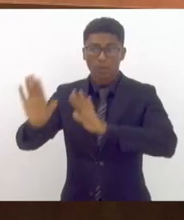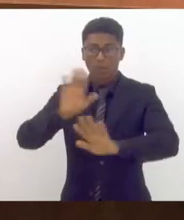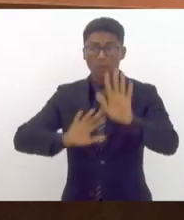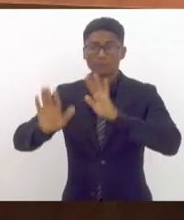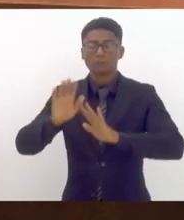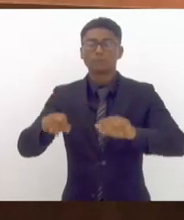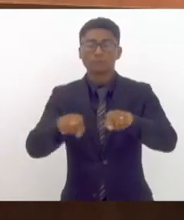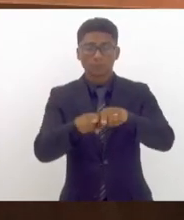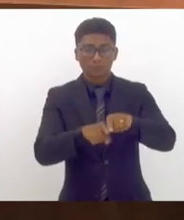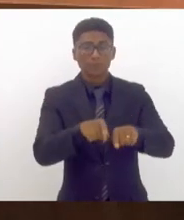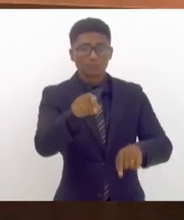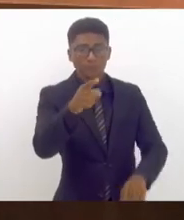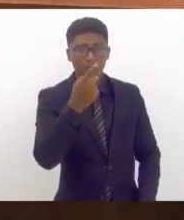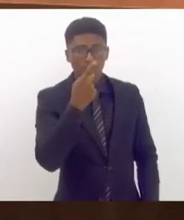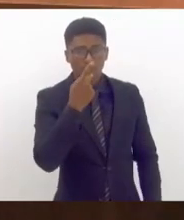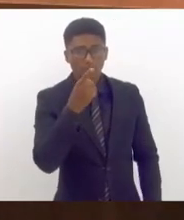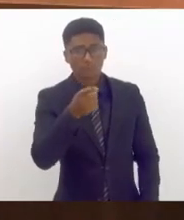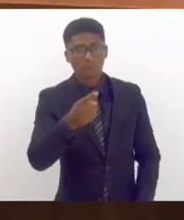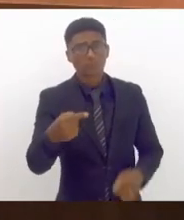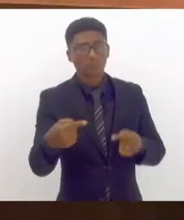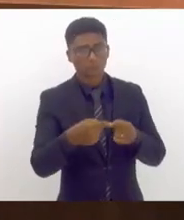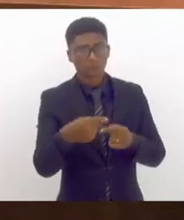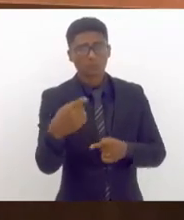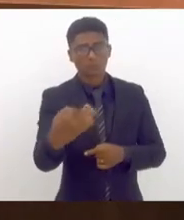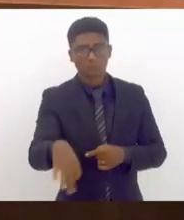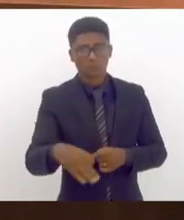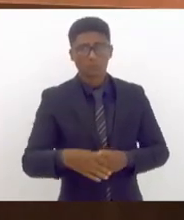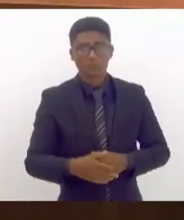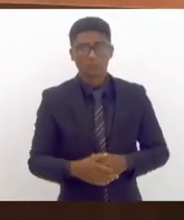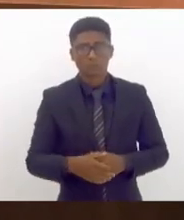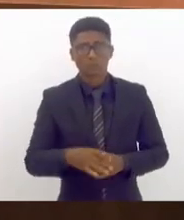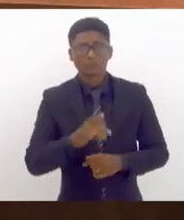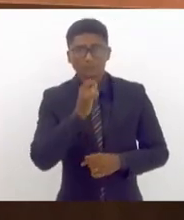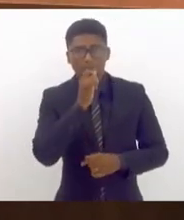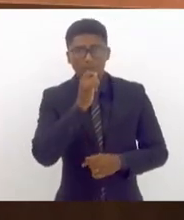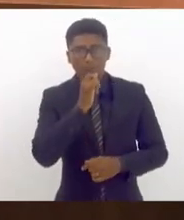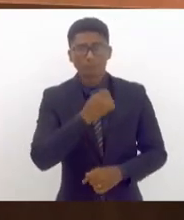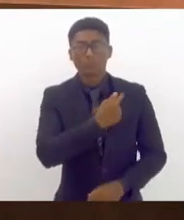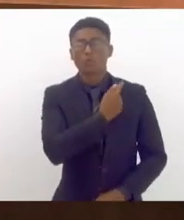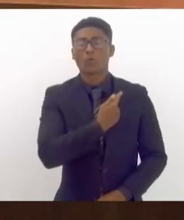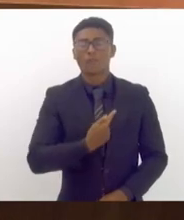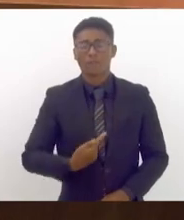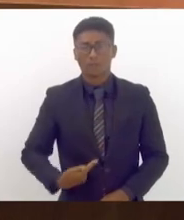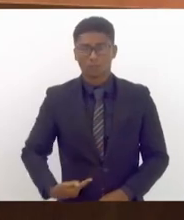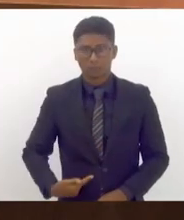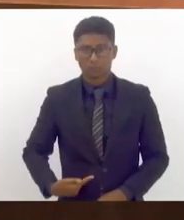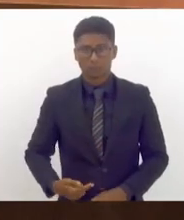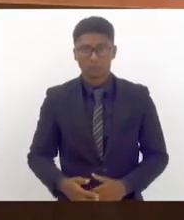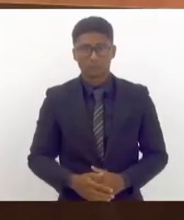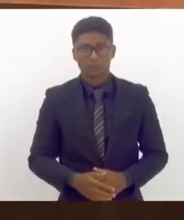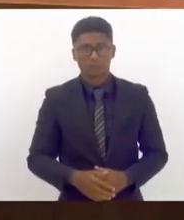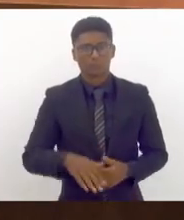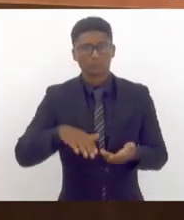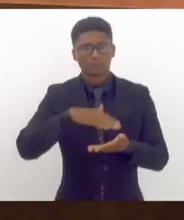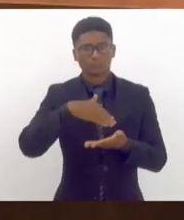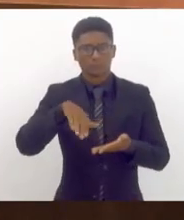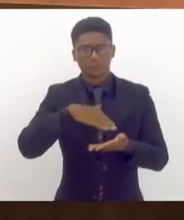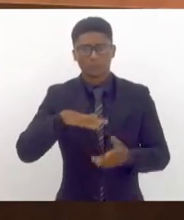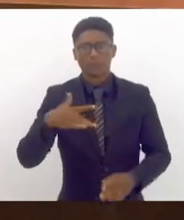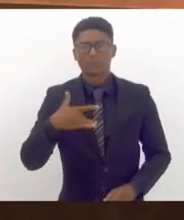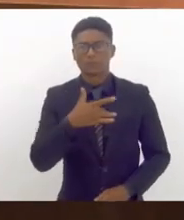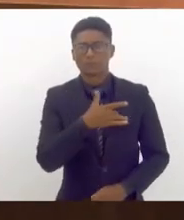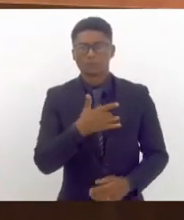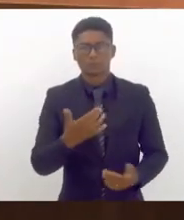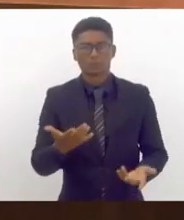sua observação, que não é descabida. Por exemplo, o governo, na regulamentação, Secretaria de Saúde, por